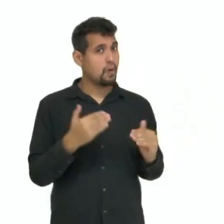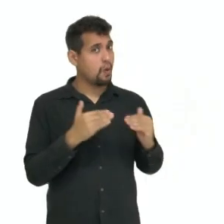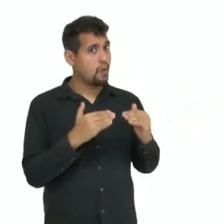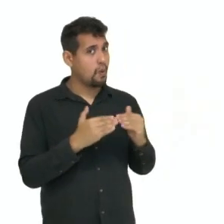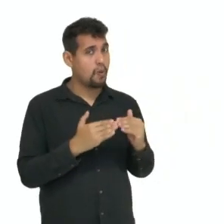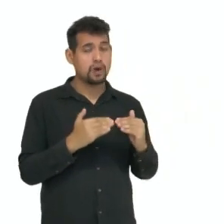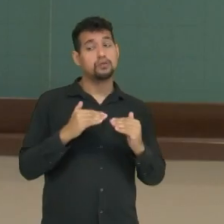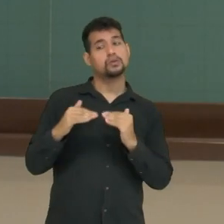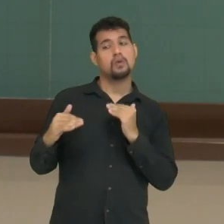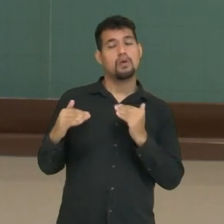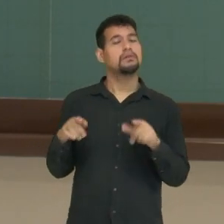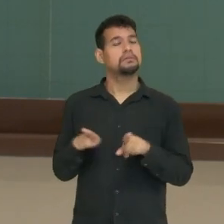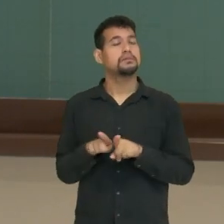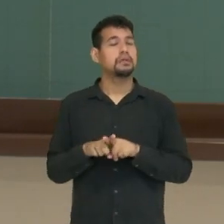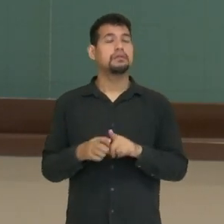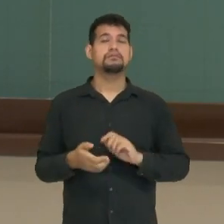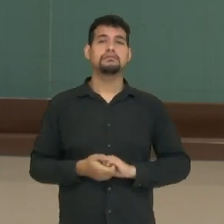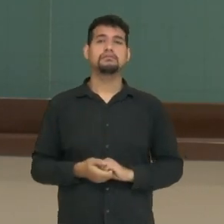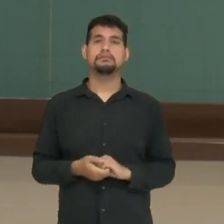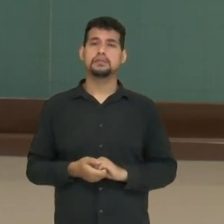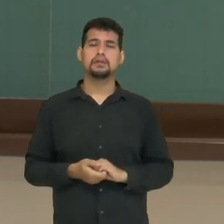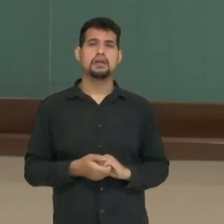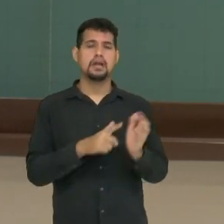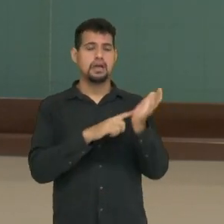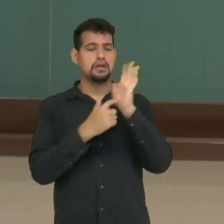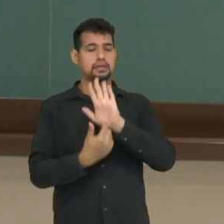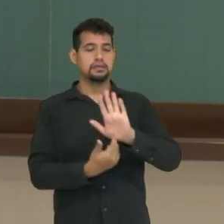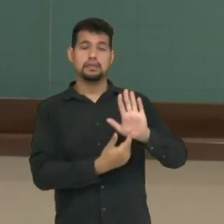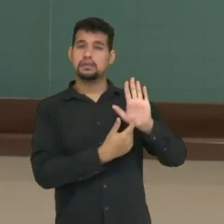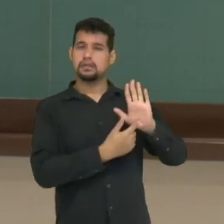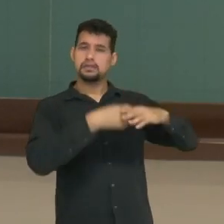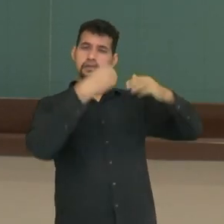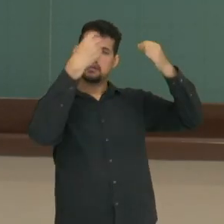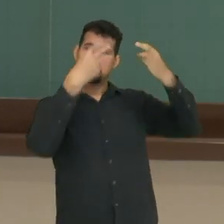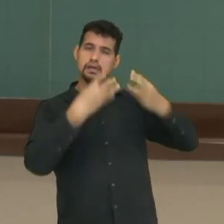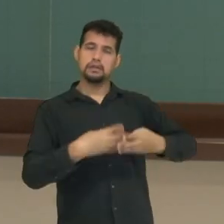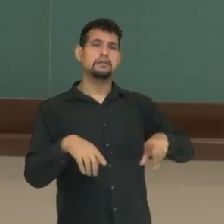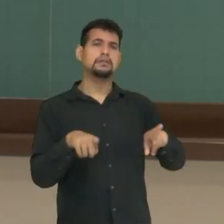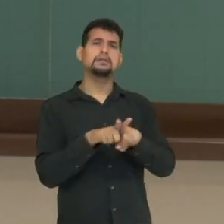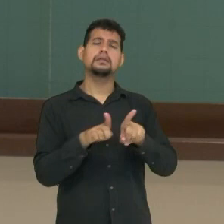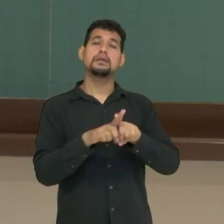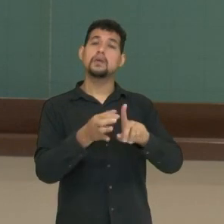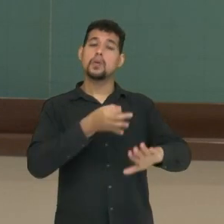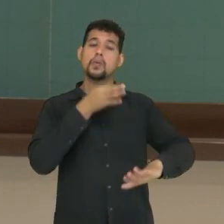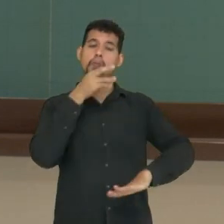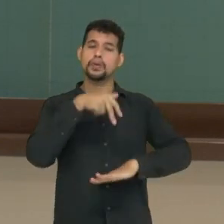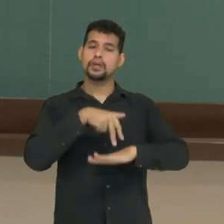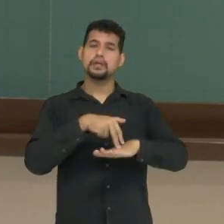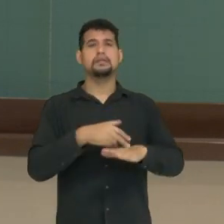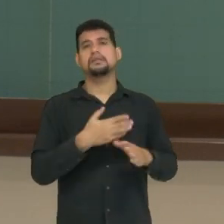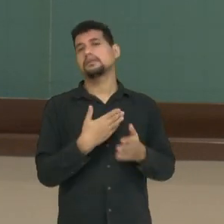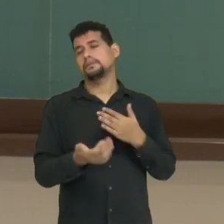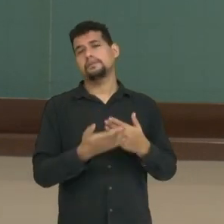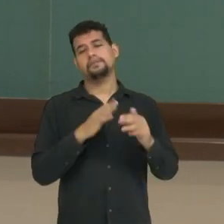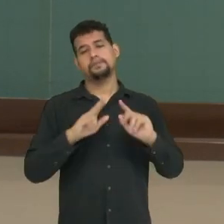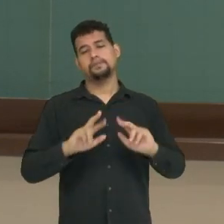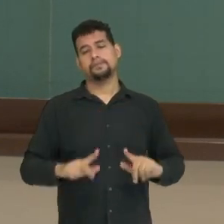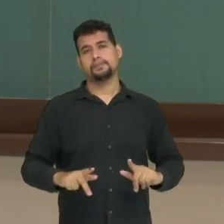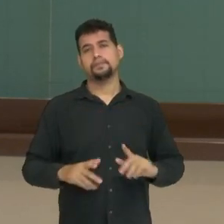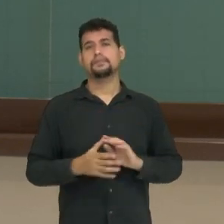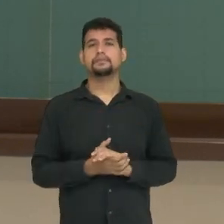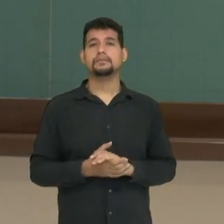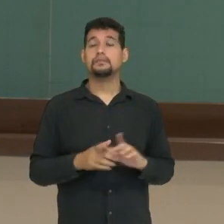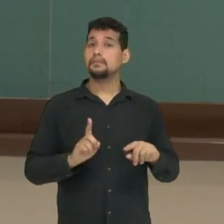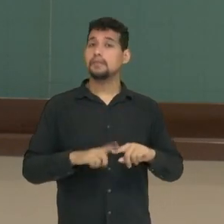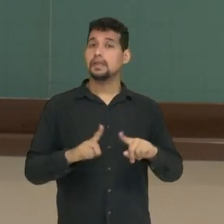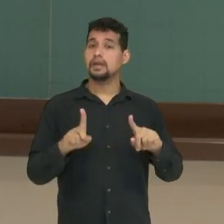concorda, discorda? Apresentar argumentos que sustentem o seu posicionamento, seja ele qual for.